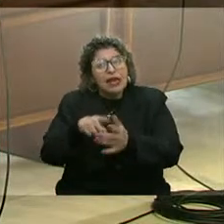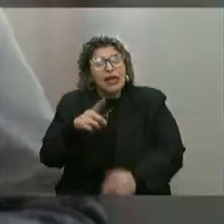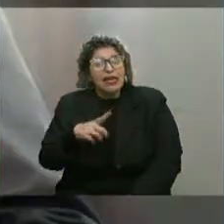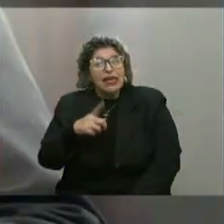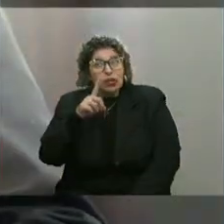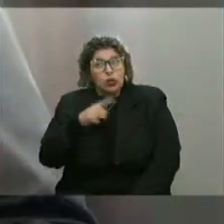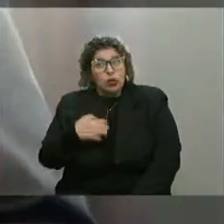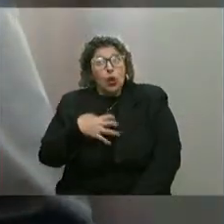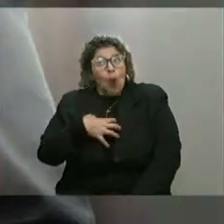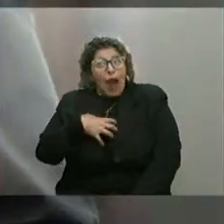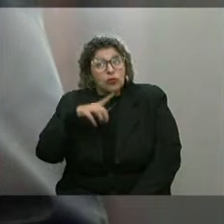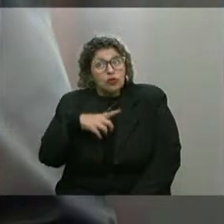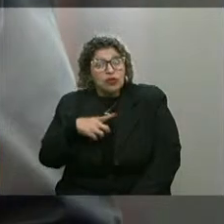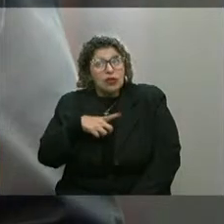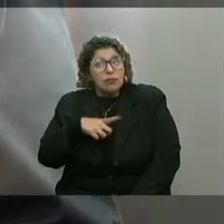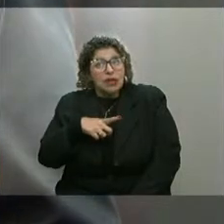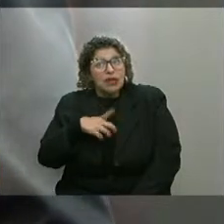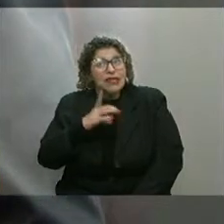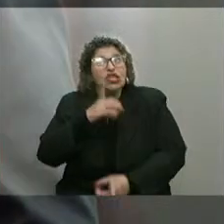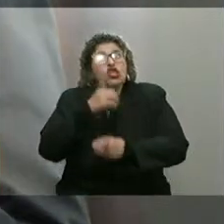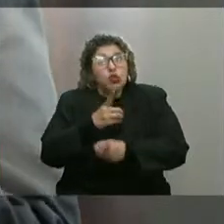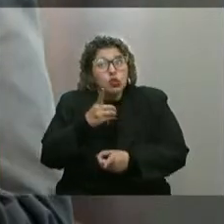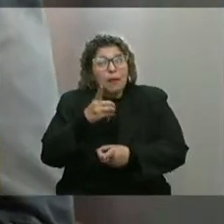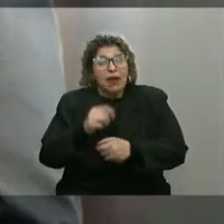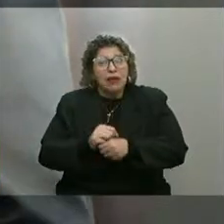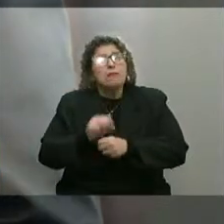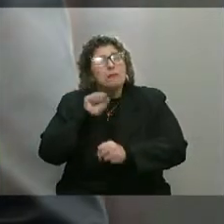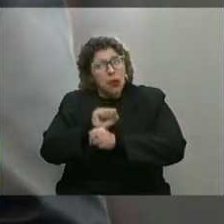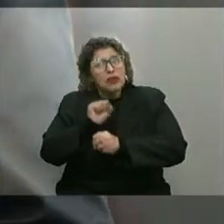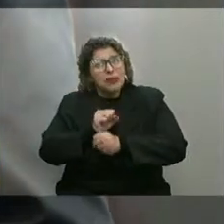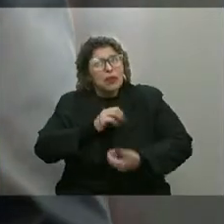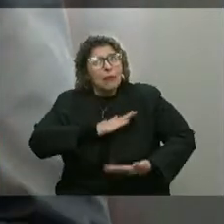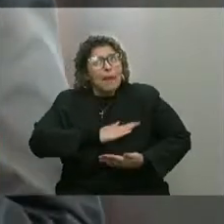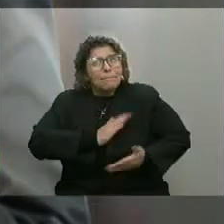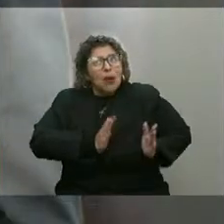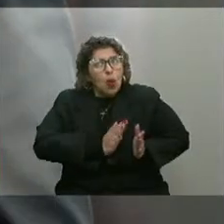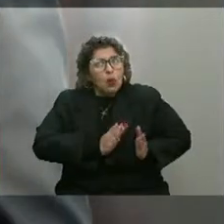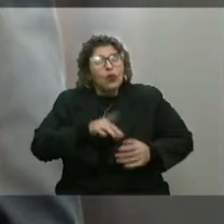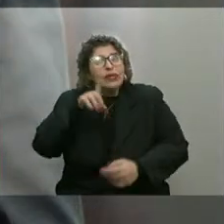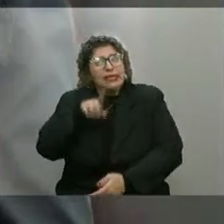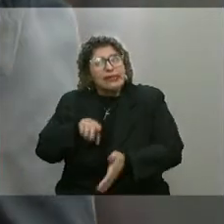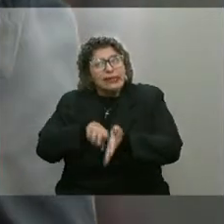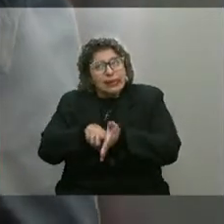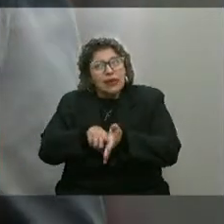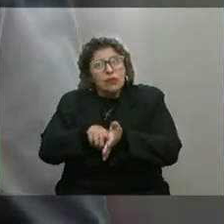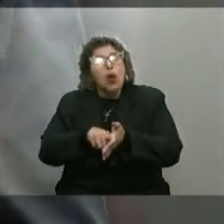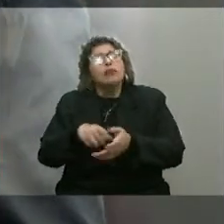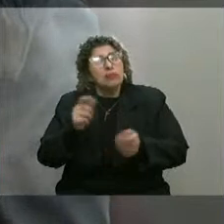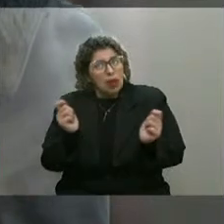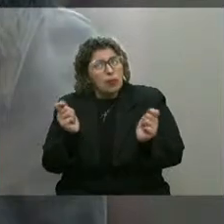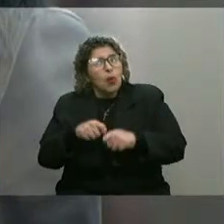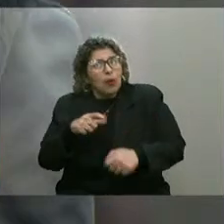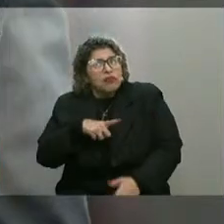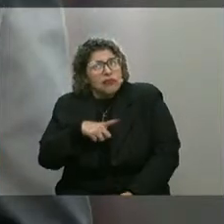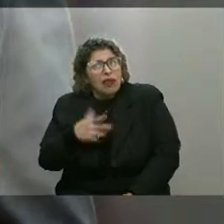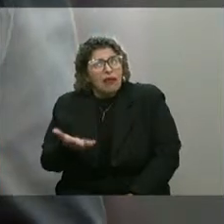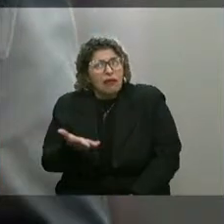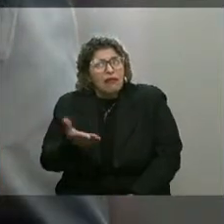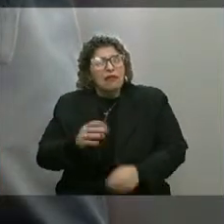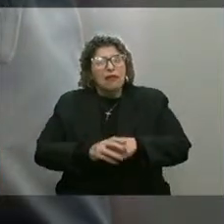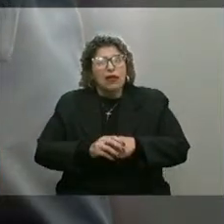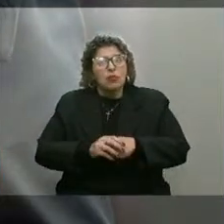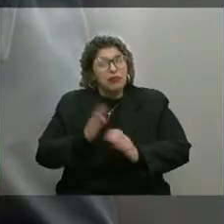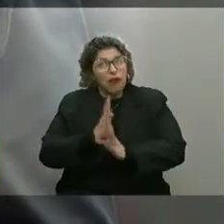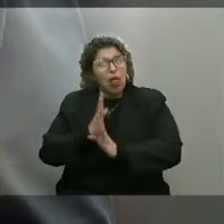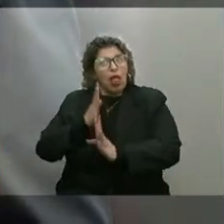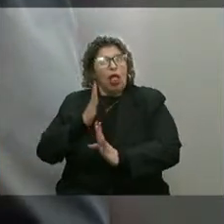suspeita seja analisada? Quanto tempo eu posso esperar para uma mamografia? Qual é o tempo aceitável? Nós temos que ter... Eu não